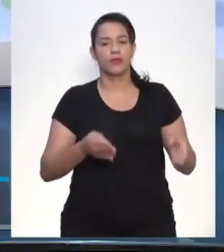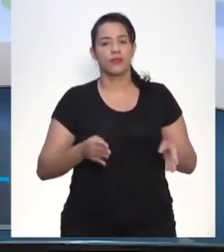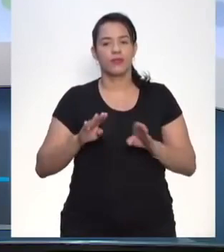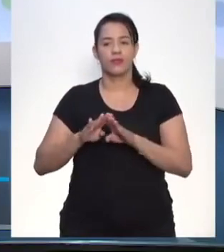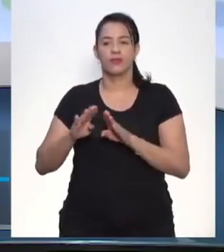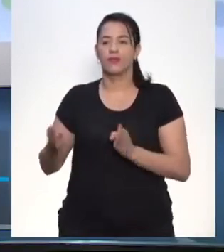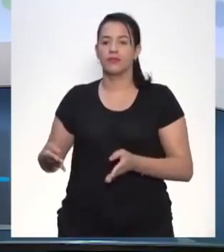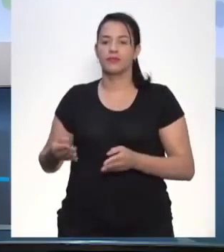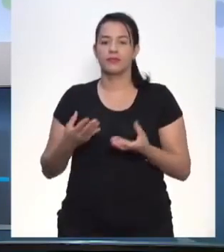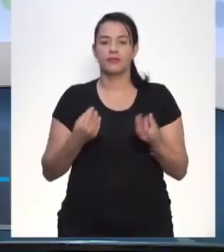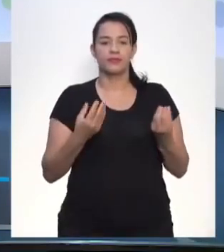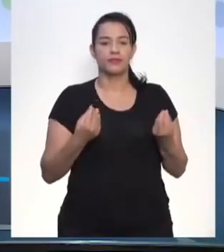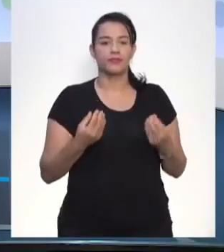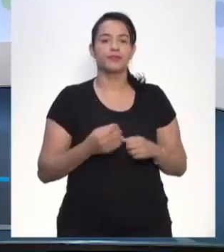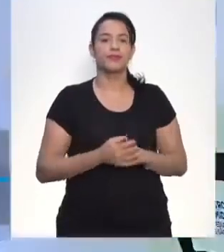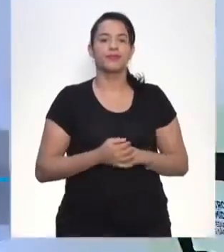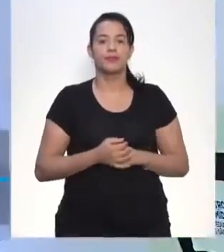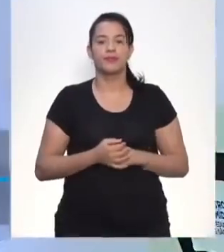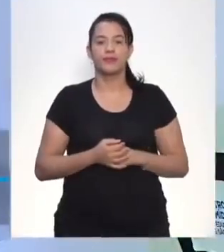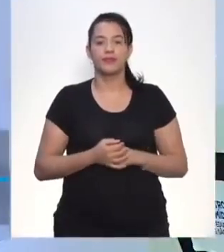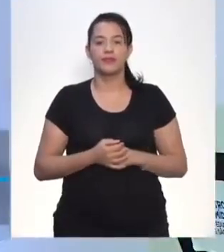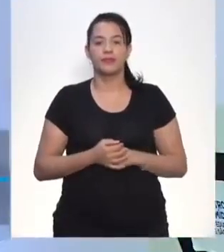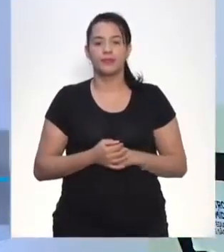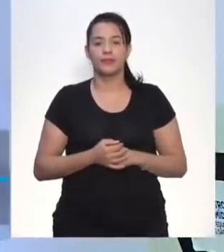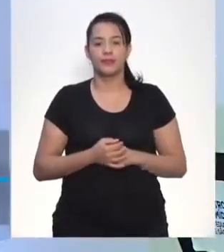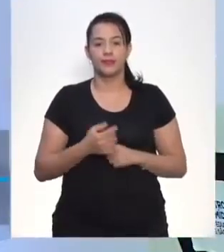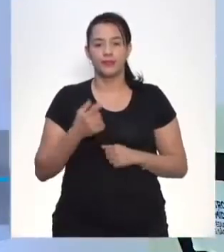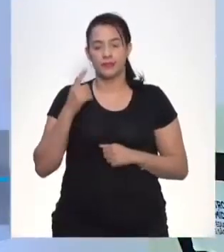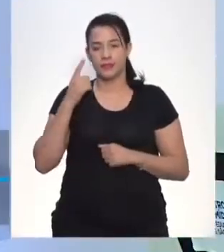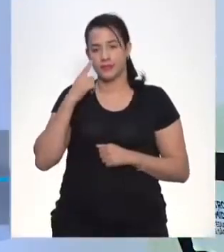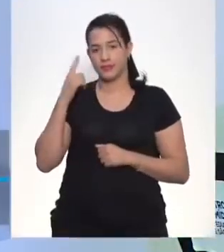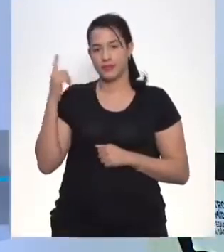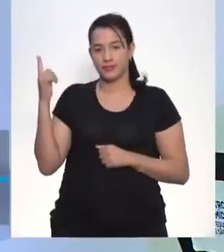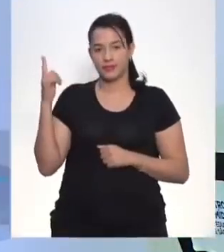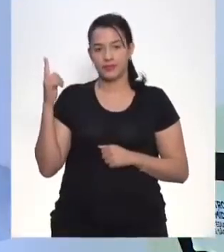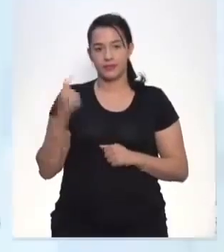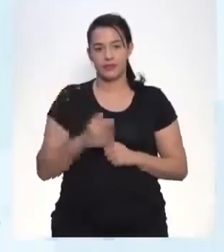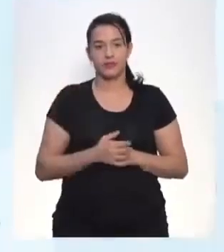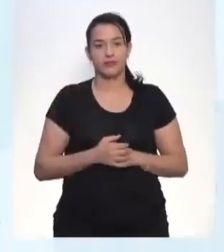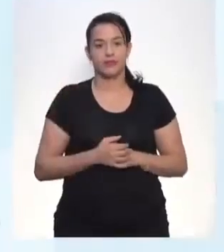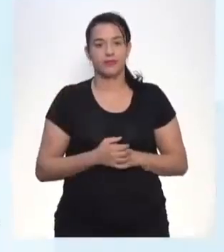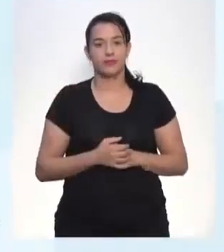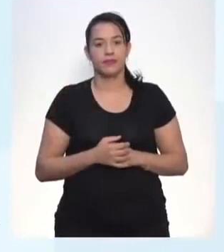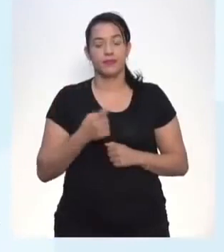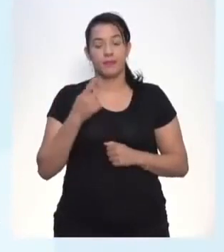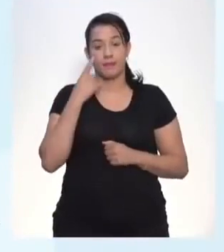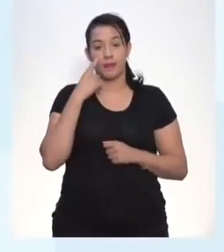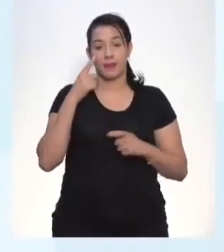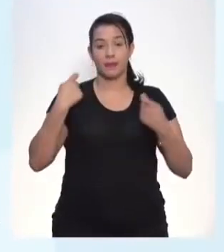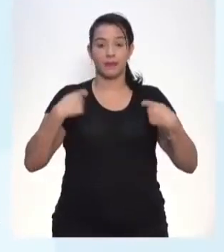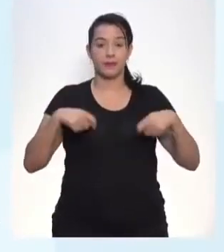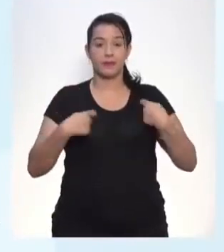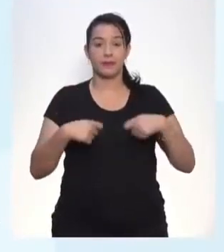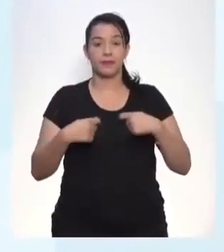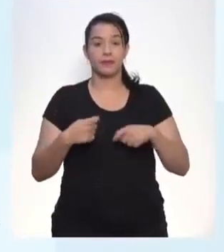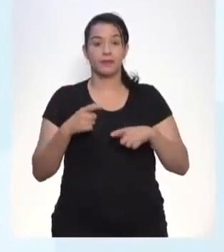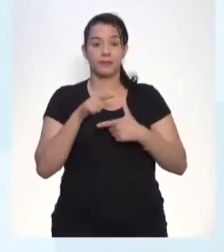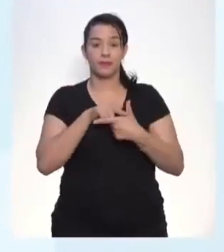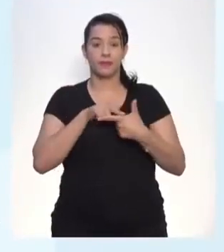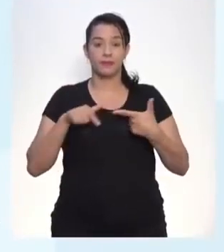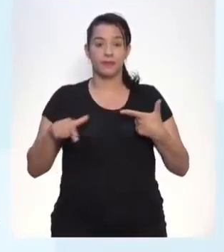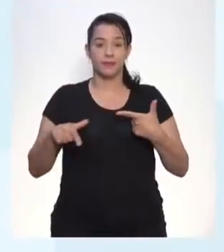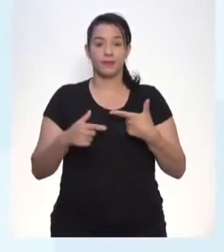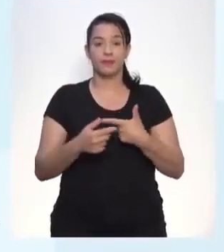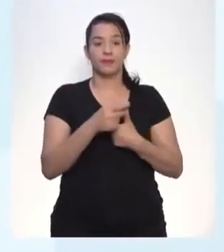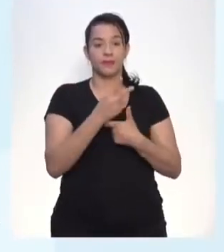mesa. Então, vamos colocar a resolução aí para vocês. Então, eu tenho que observar, né, os divisores. Então, eu